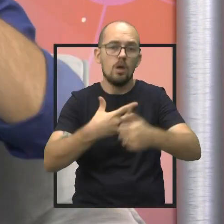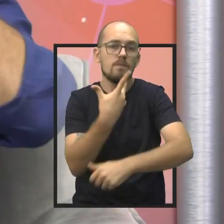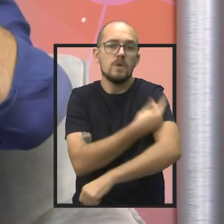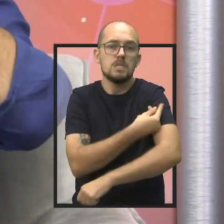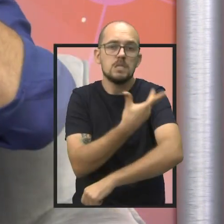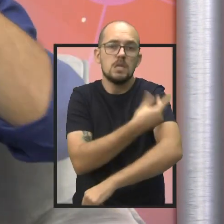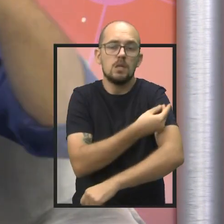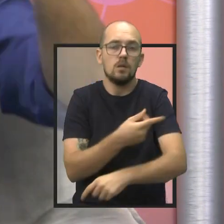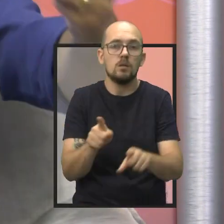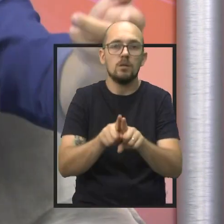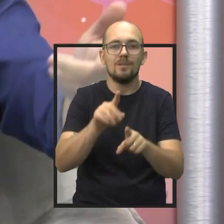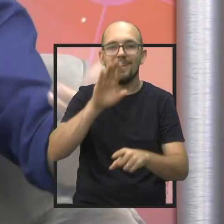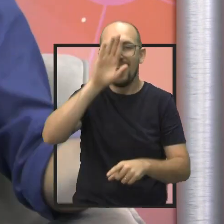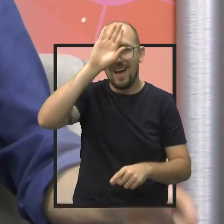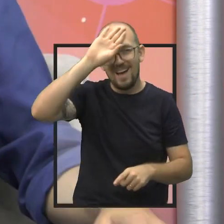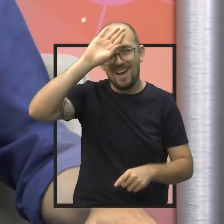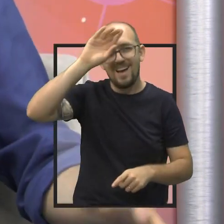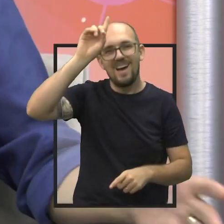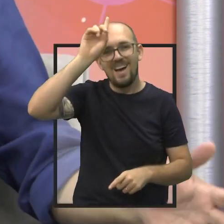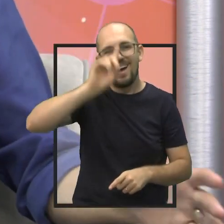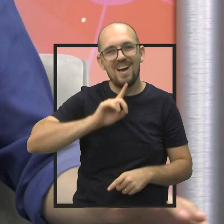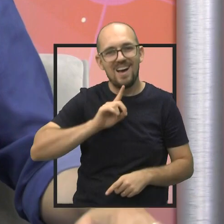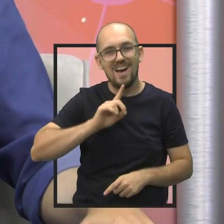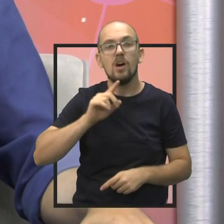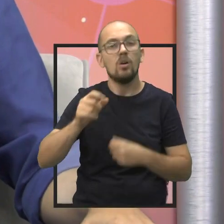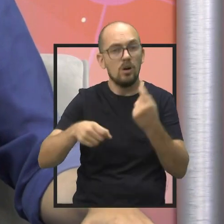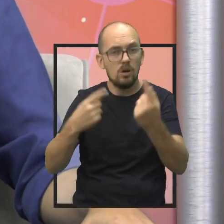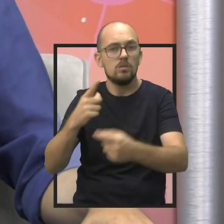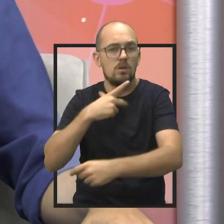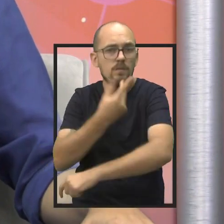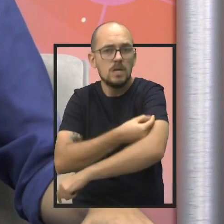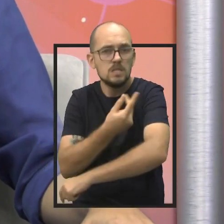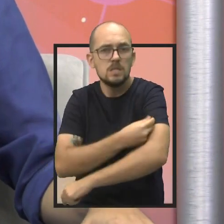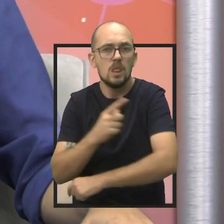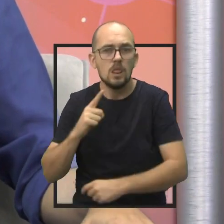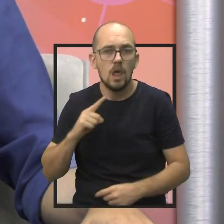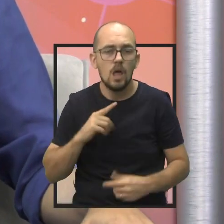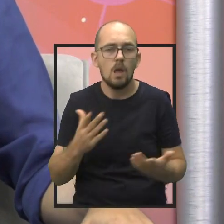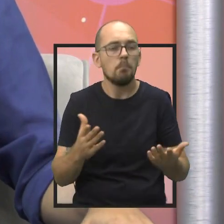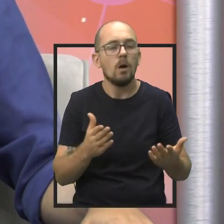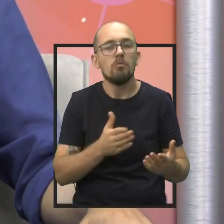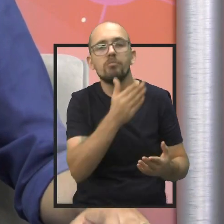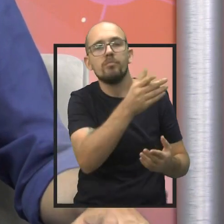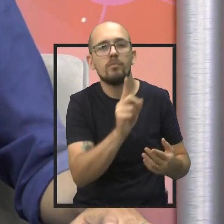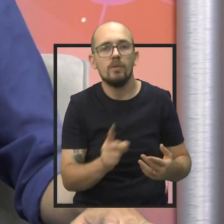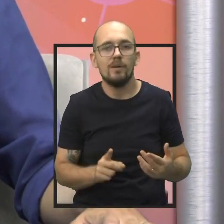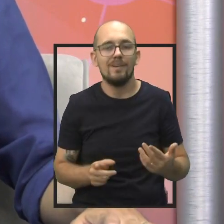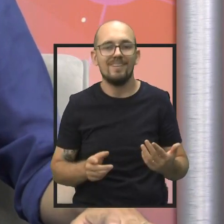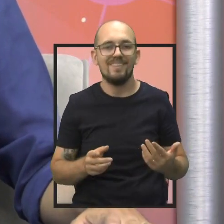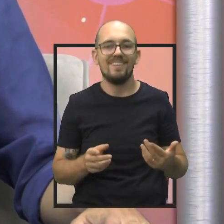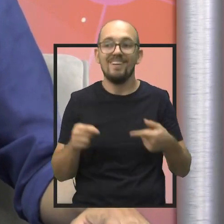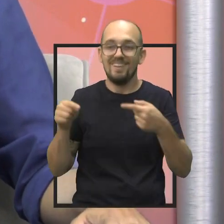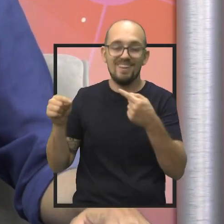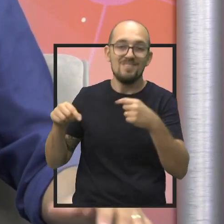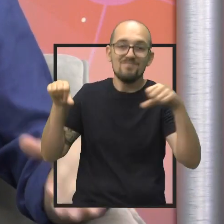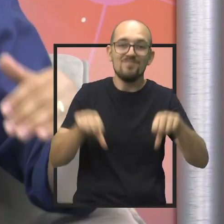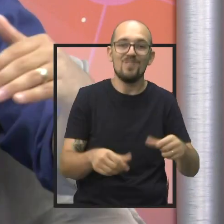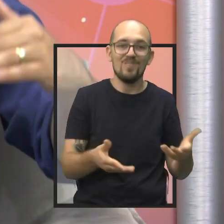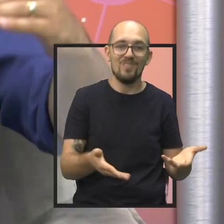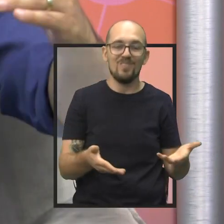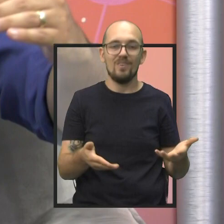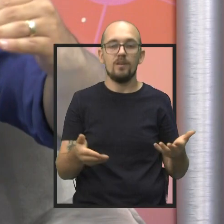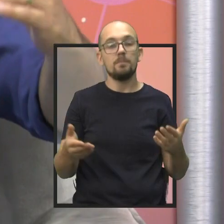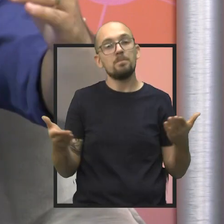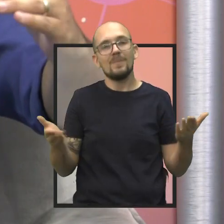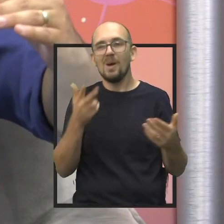amarela, para aqueles casos que devem tomar vacina, tem vacina. Então, eu vejo como, assim, agora